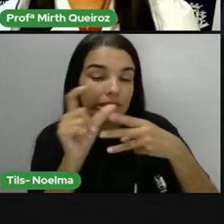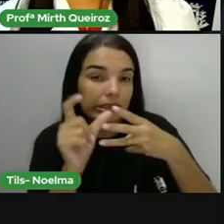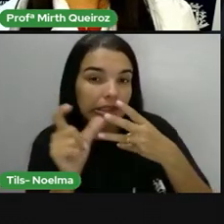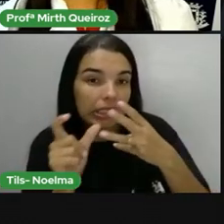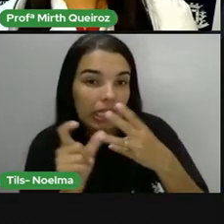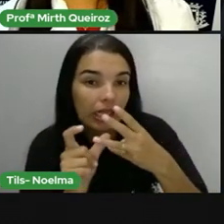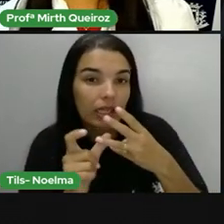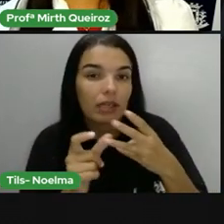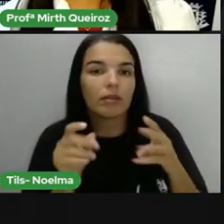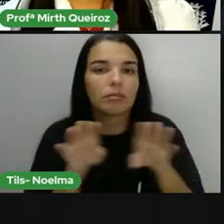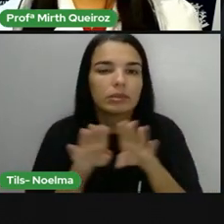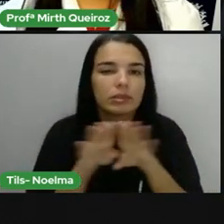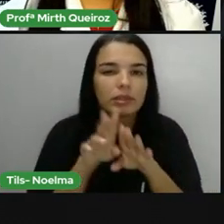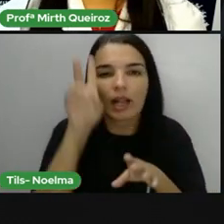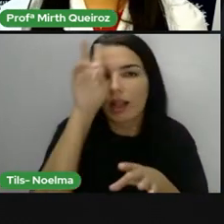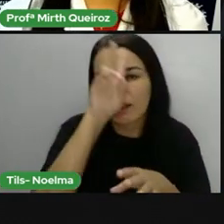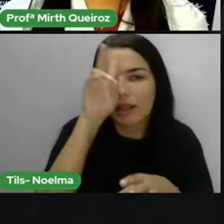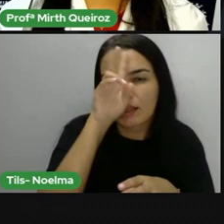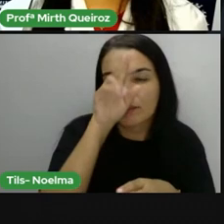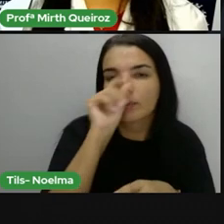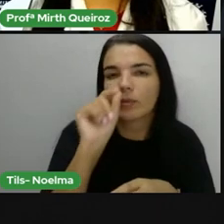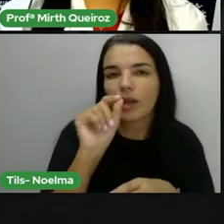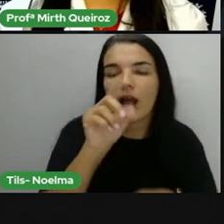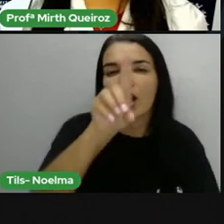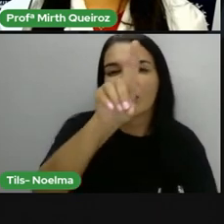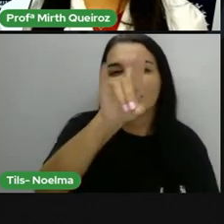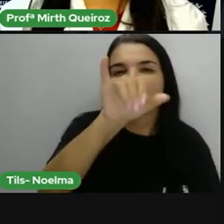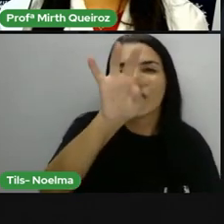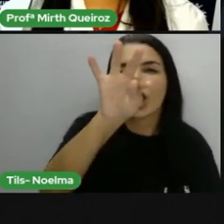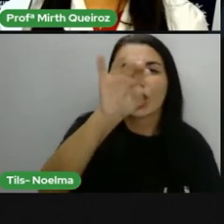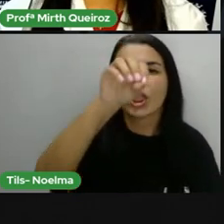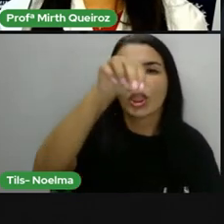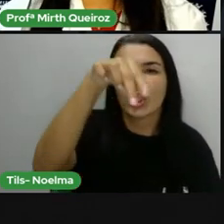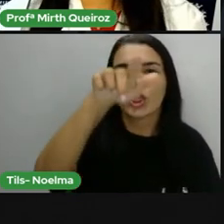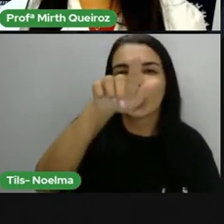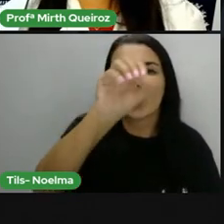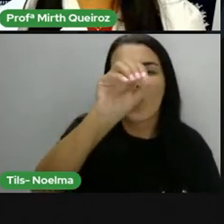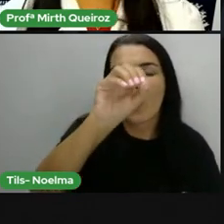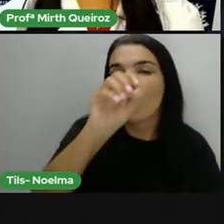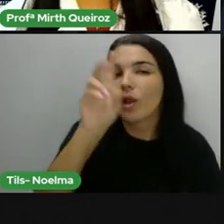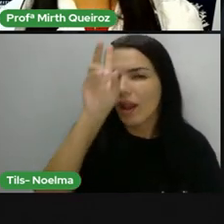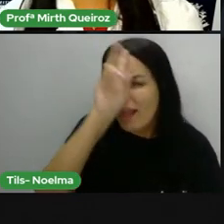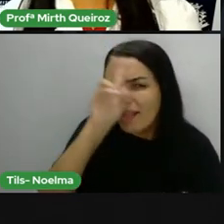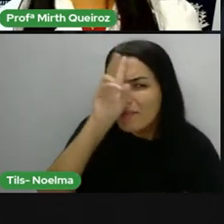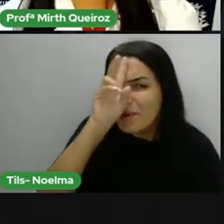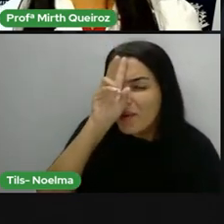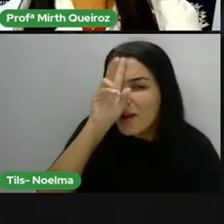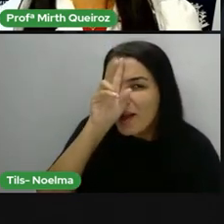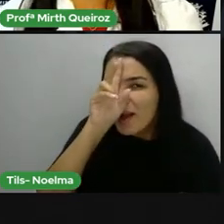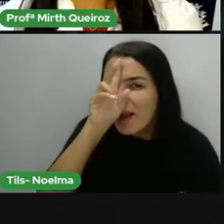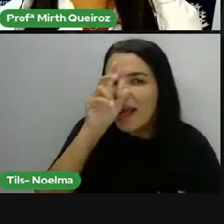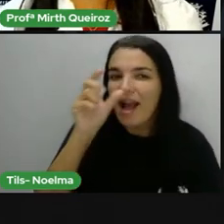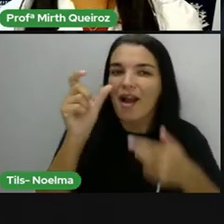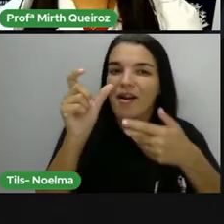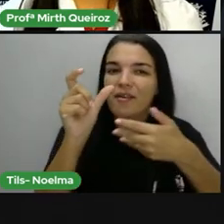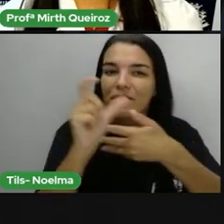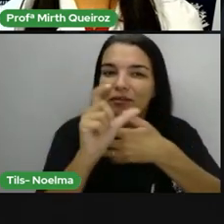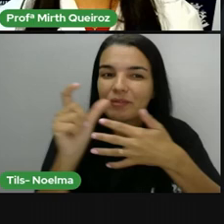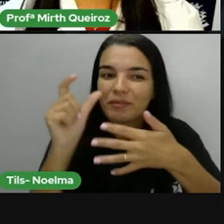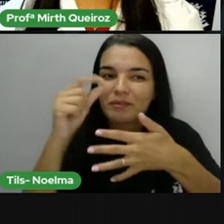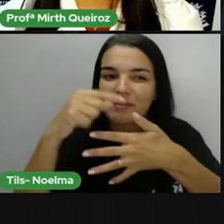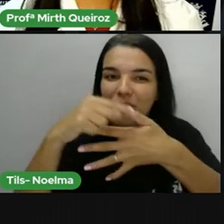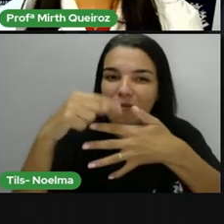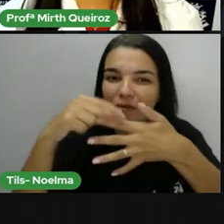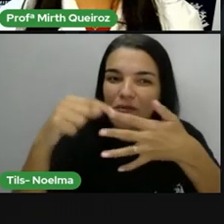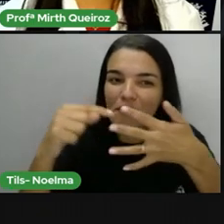é um ditongo? Ditongos são vogais que elas não se separam, que elas ficam juntinhas,